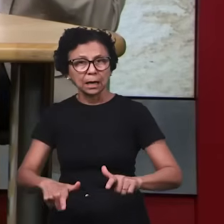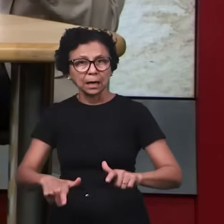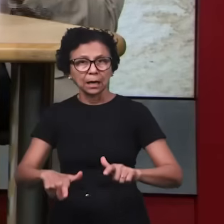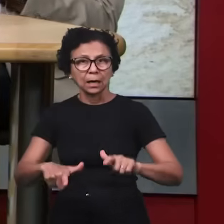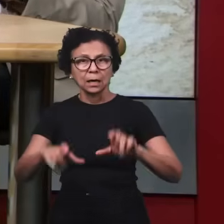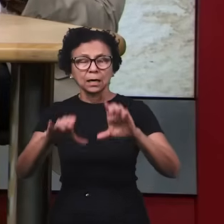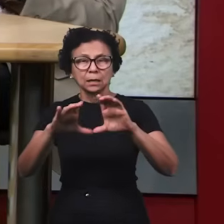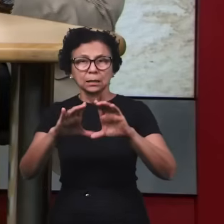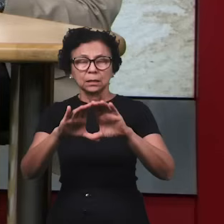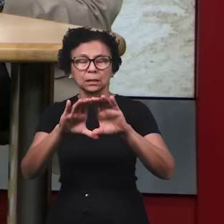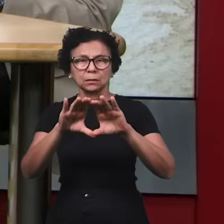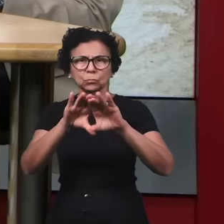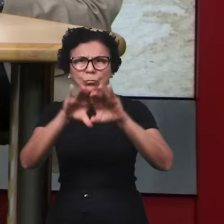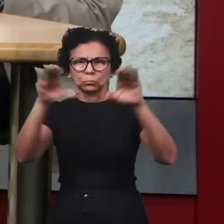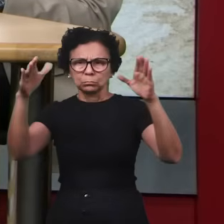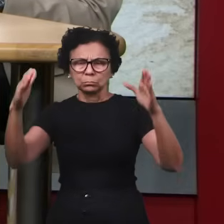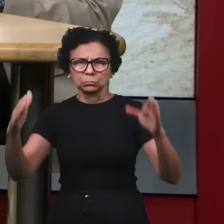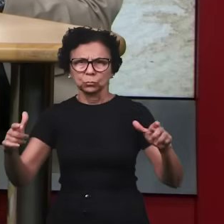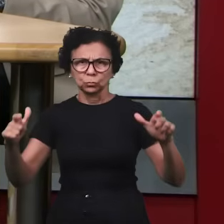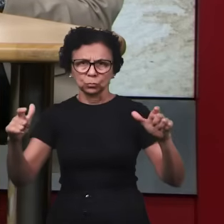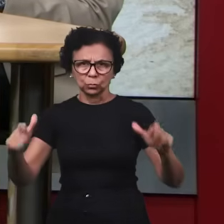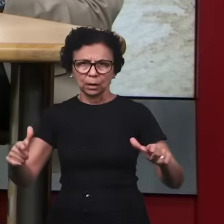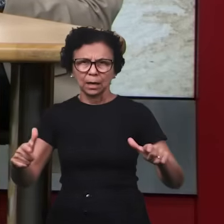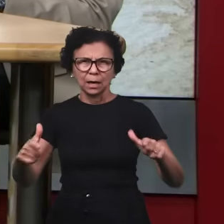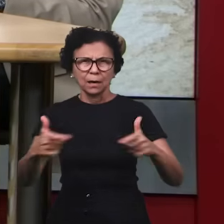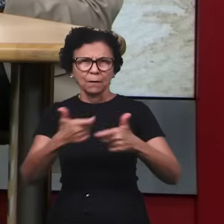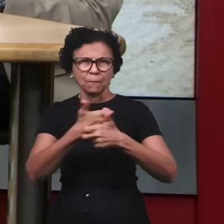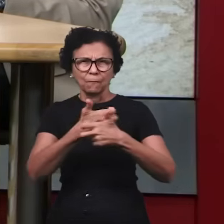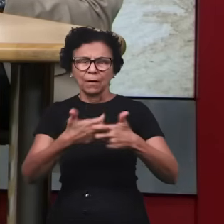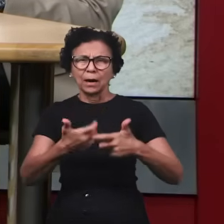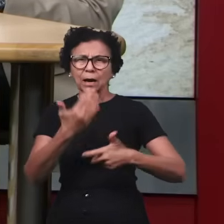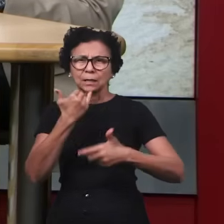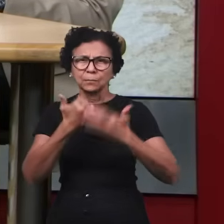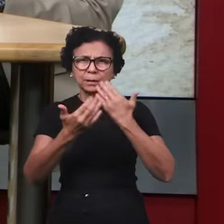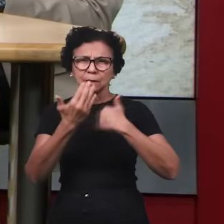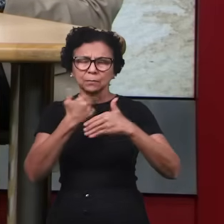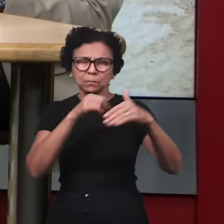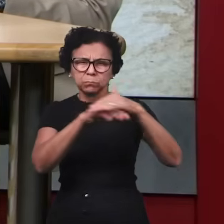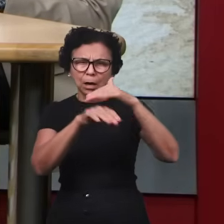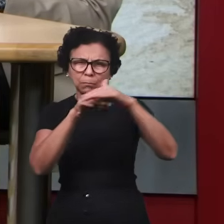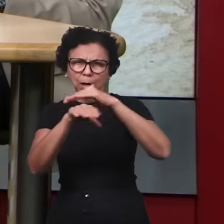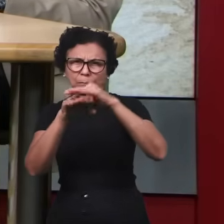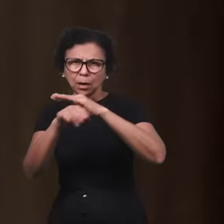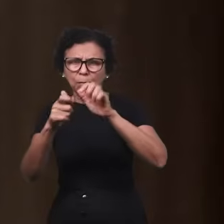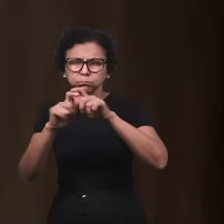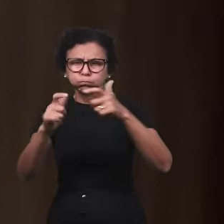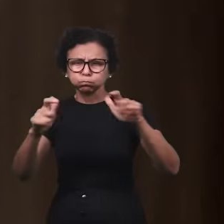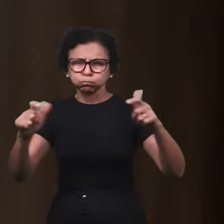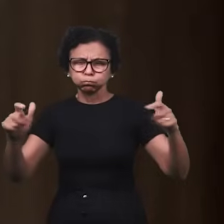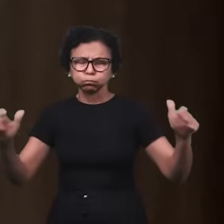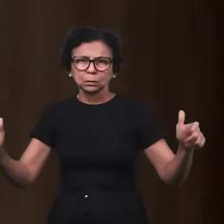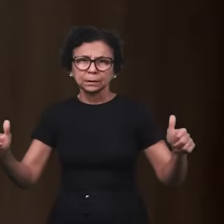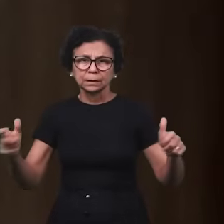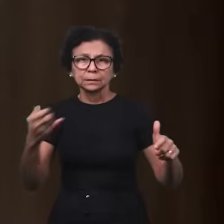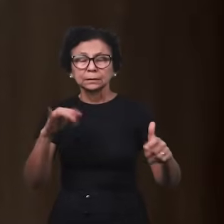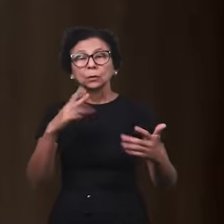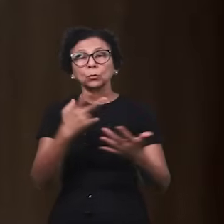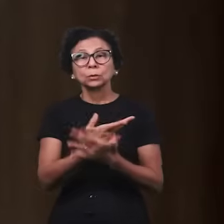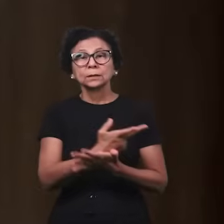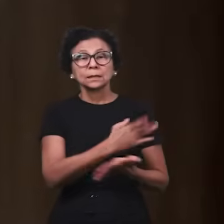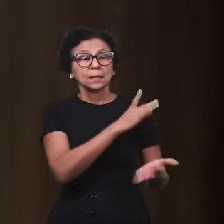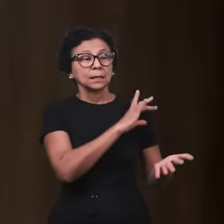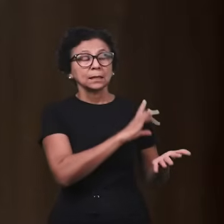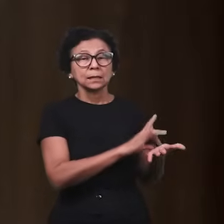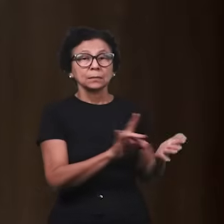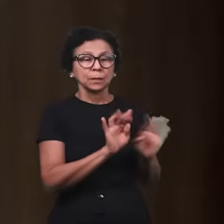celeiros cheios para poder sobreviver de nada que viesse de fora. Olha,